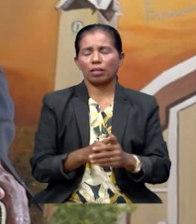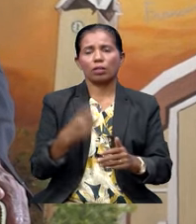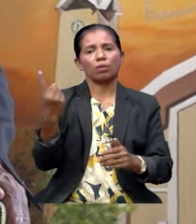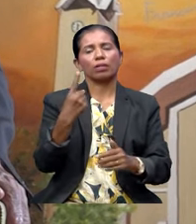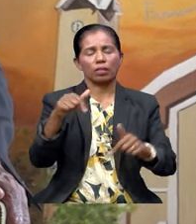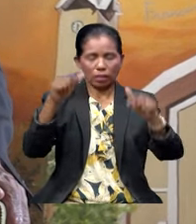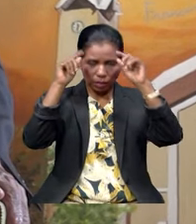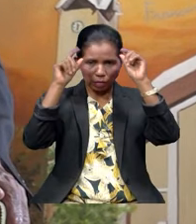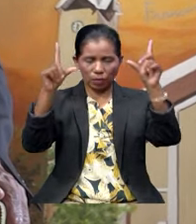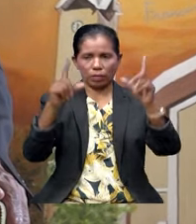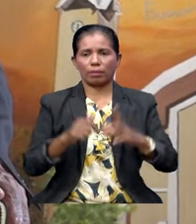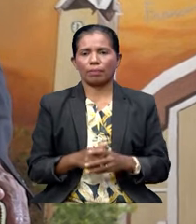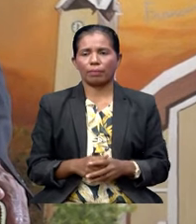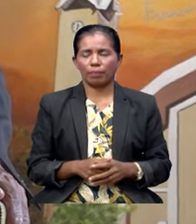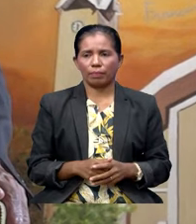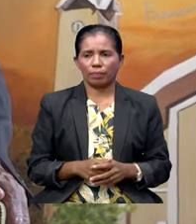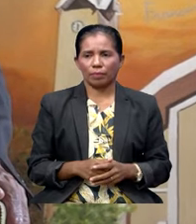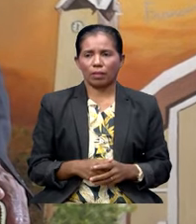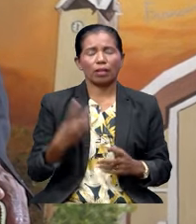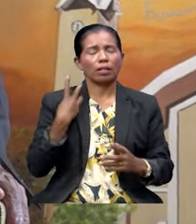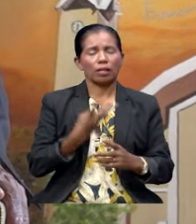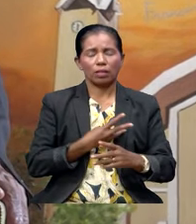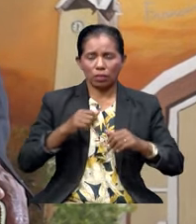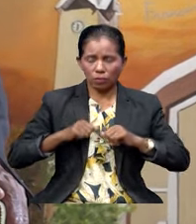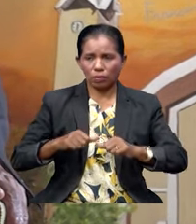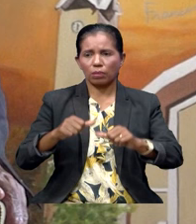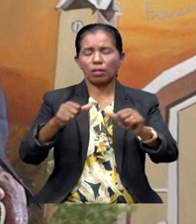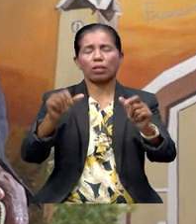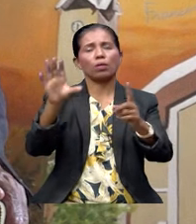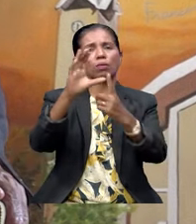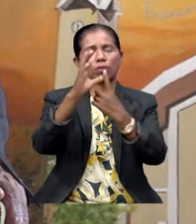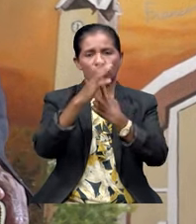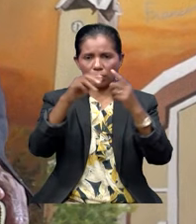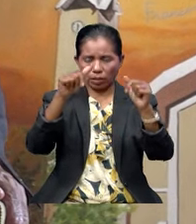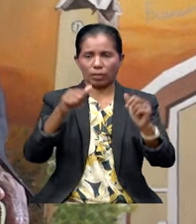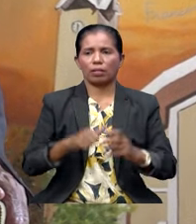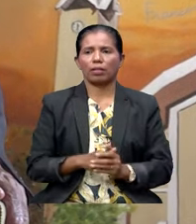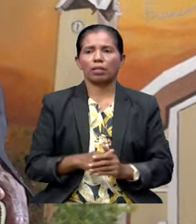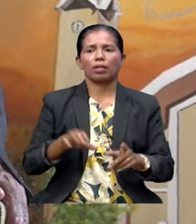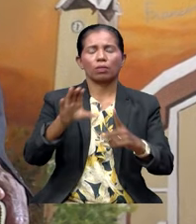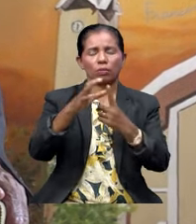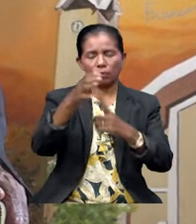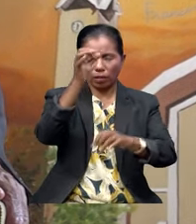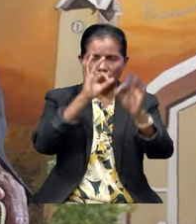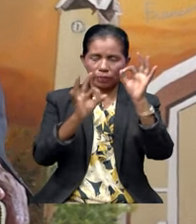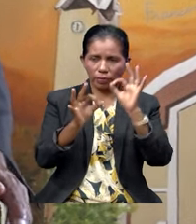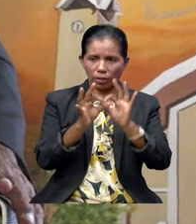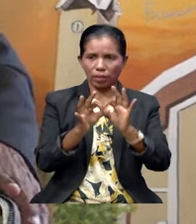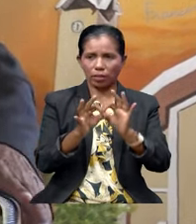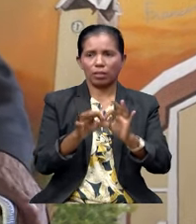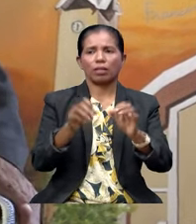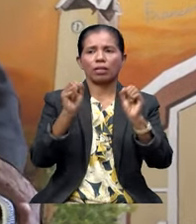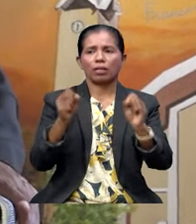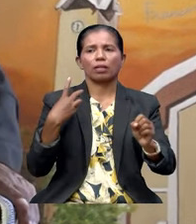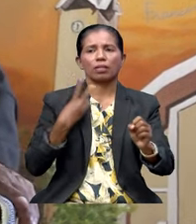Timor. Nedune, e te continua a cultura irene. Cultura, fé, mas tem que sair, e